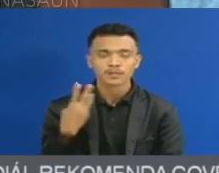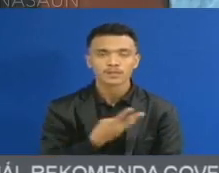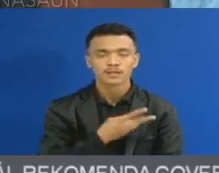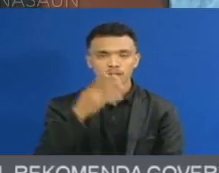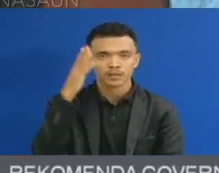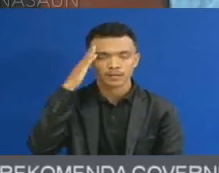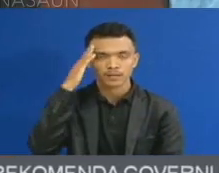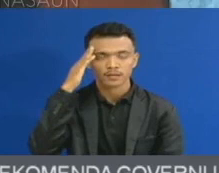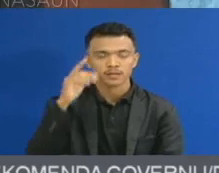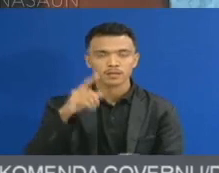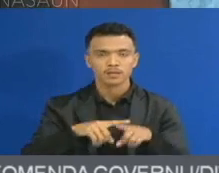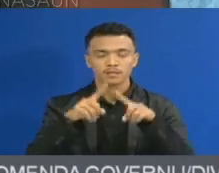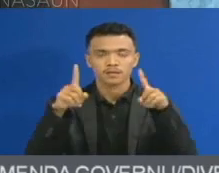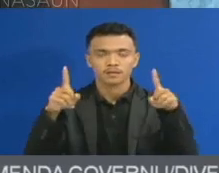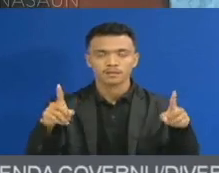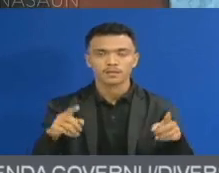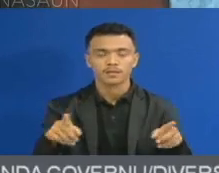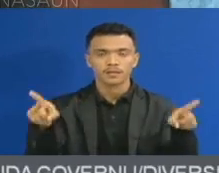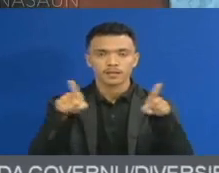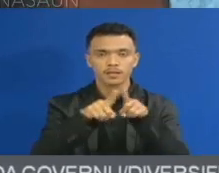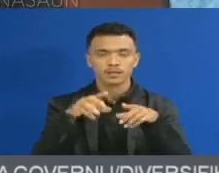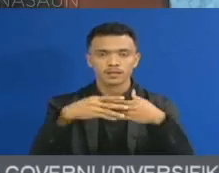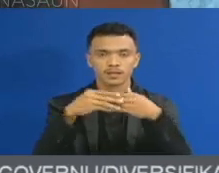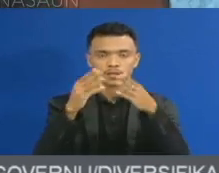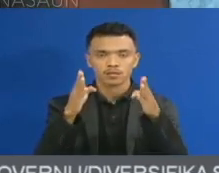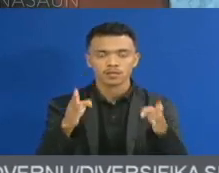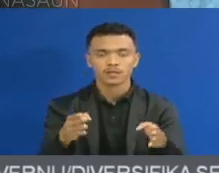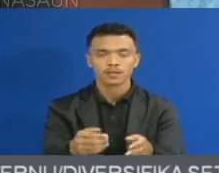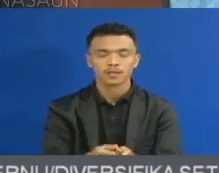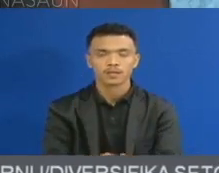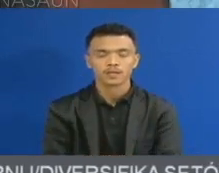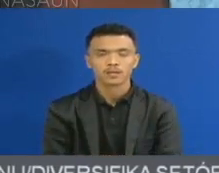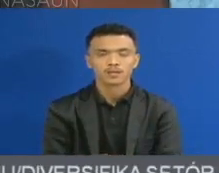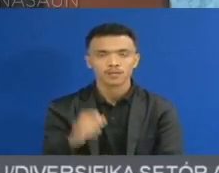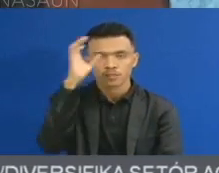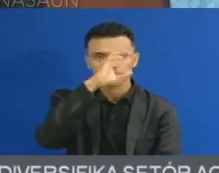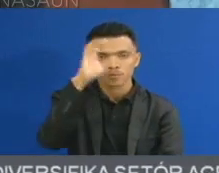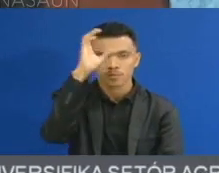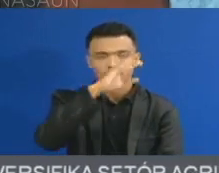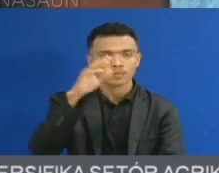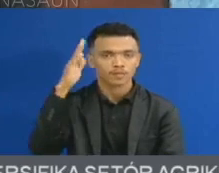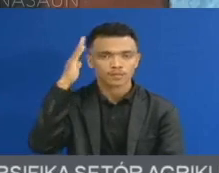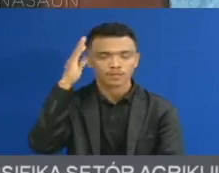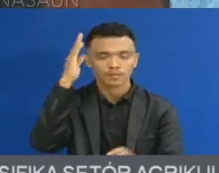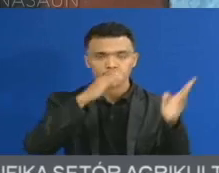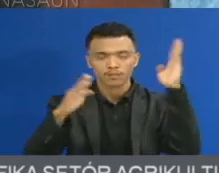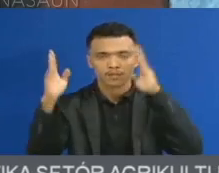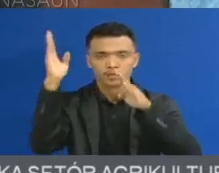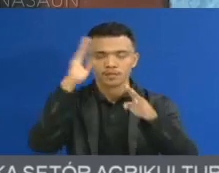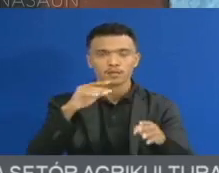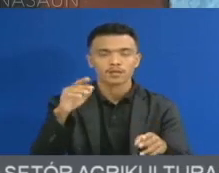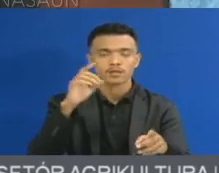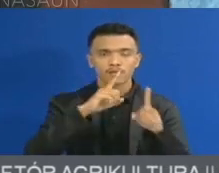mas antes ne keran, hanesa autoridade aproxima ona puka problema ne ninia. Correna ono ho